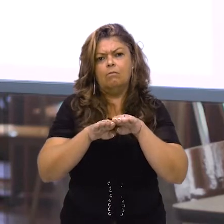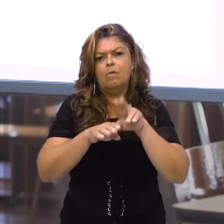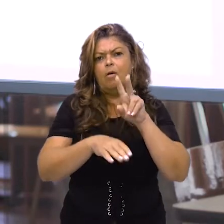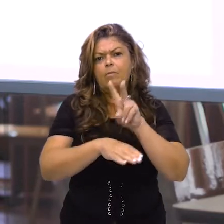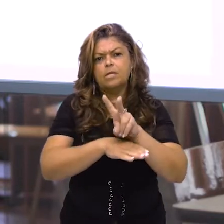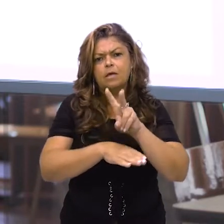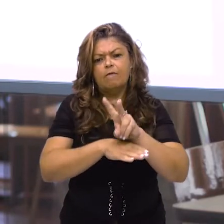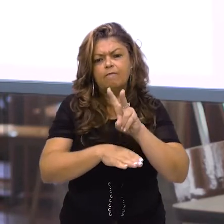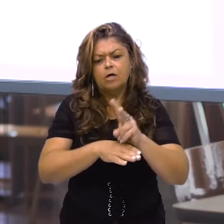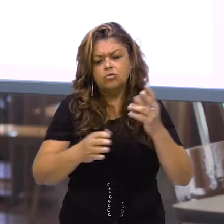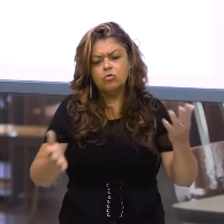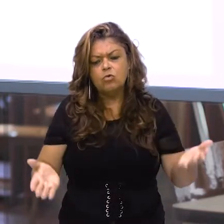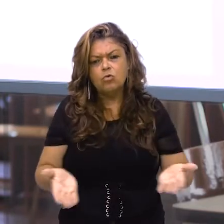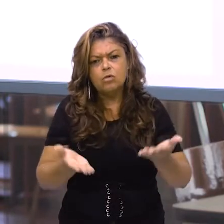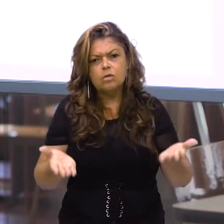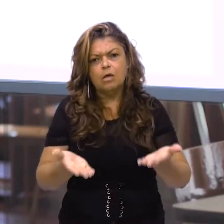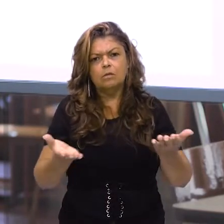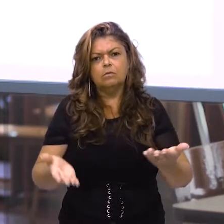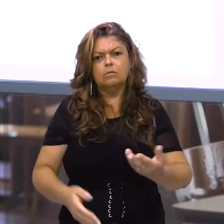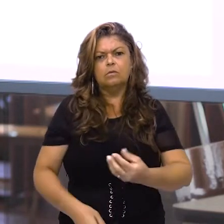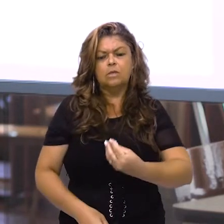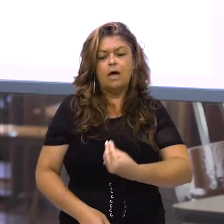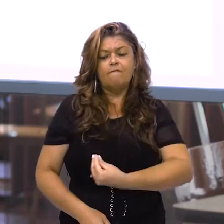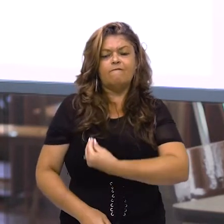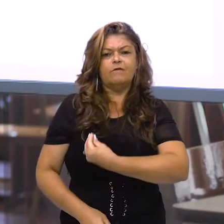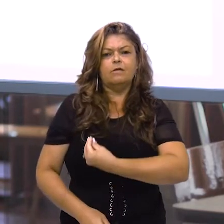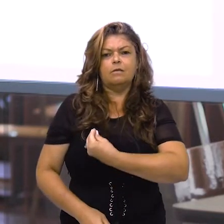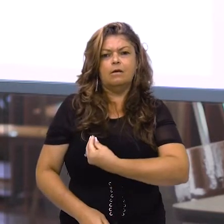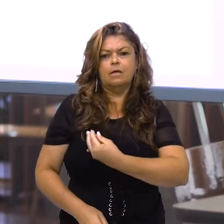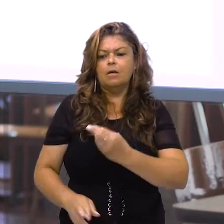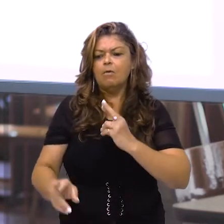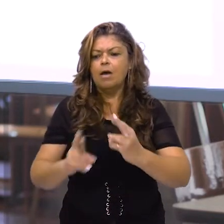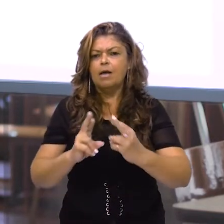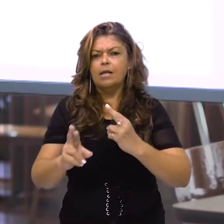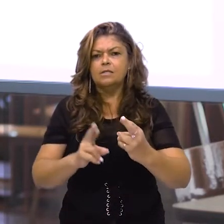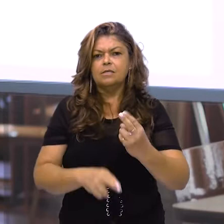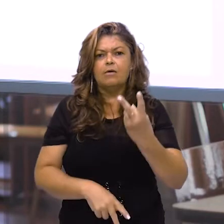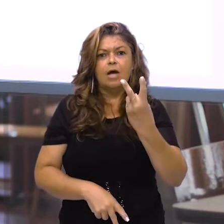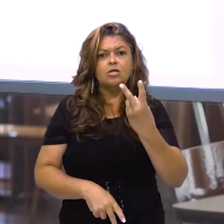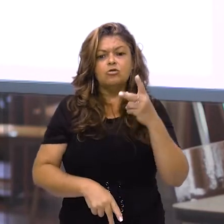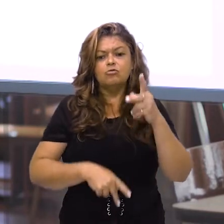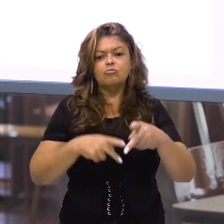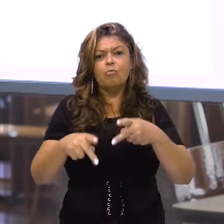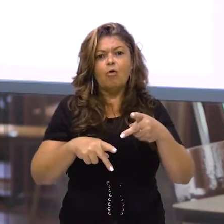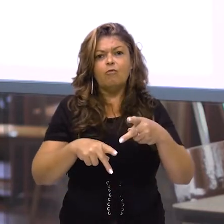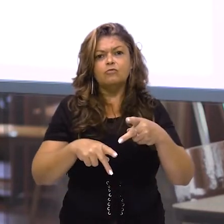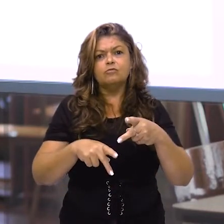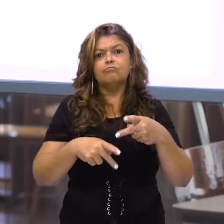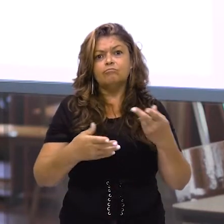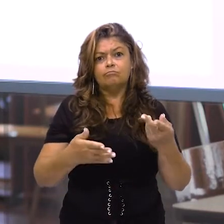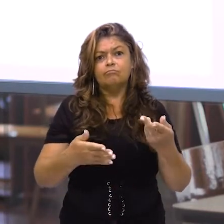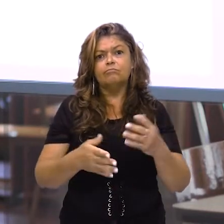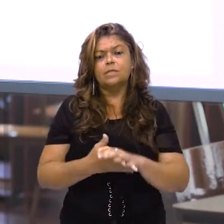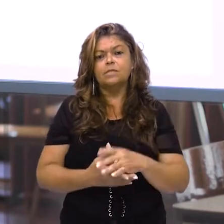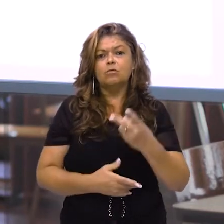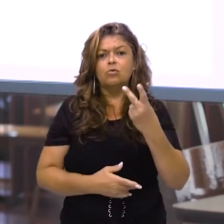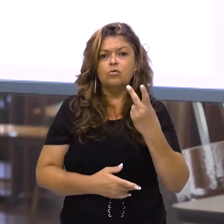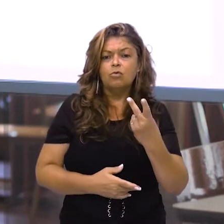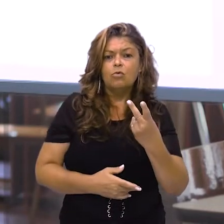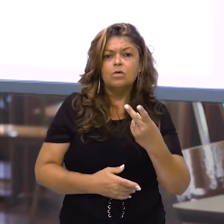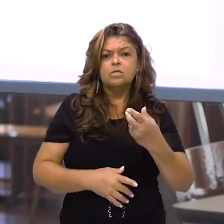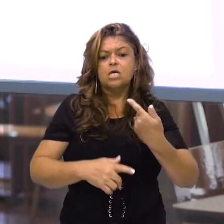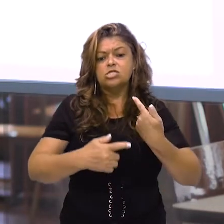vida, né? Sempre preservando essa relação benéfica, né? Então, a